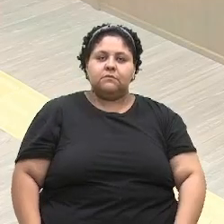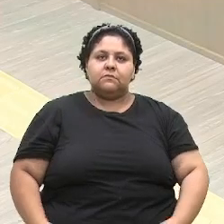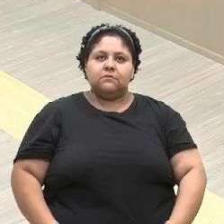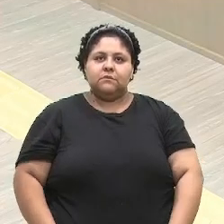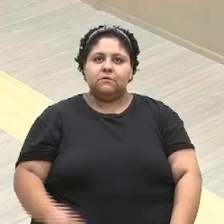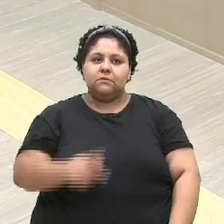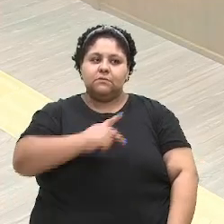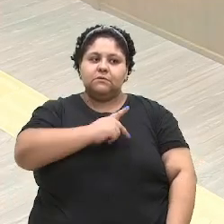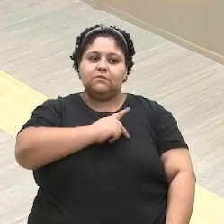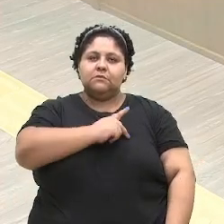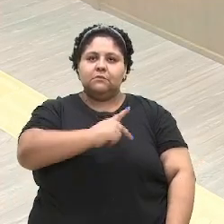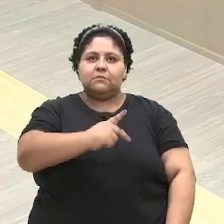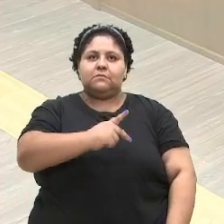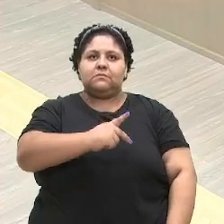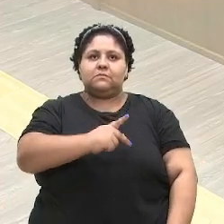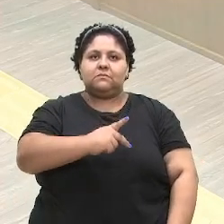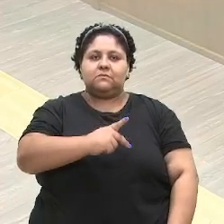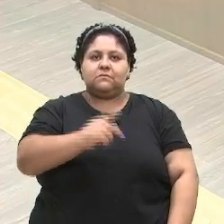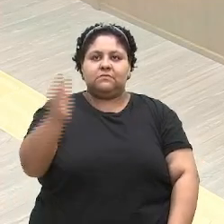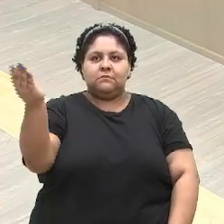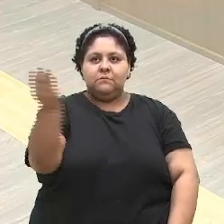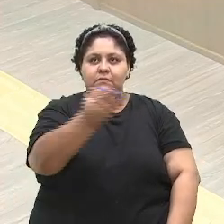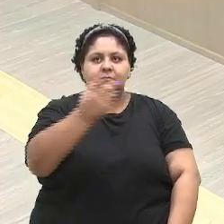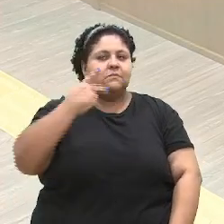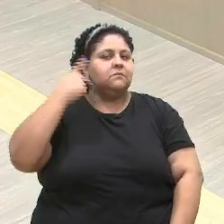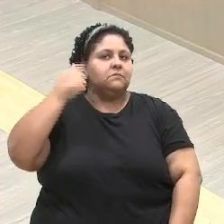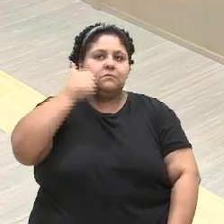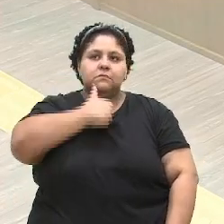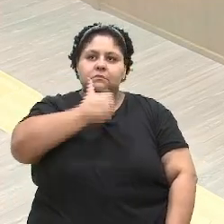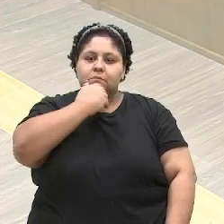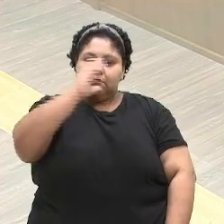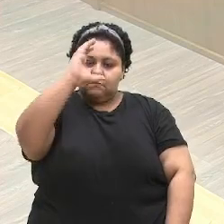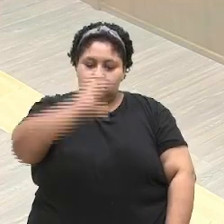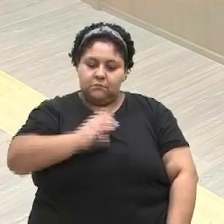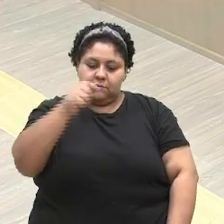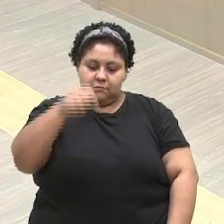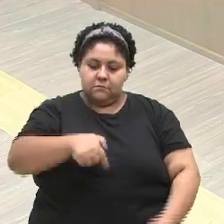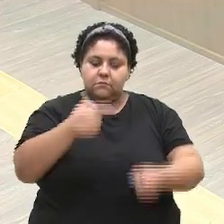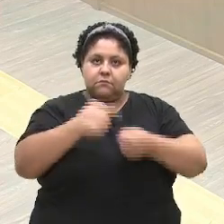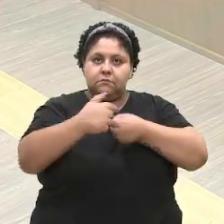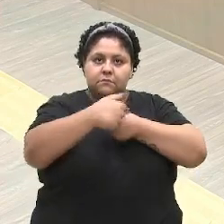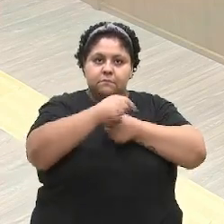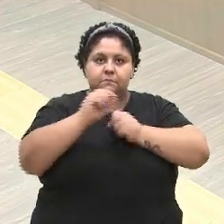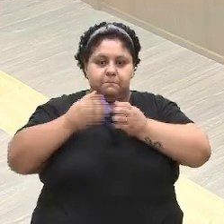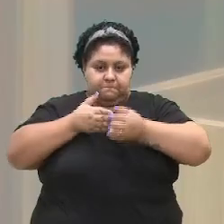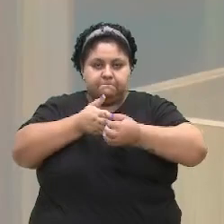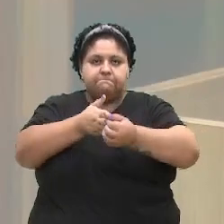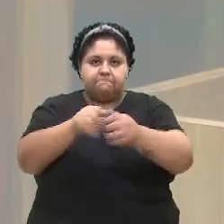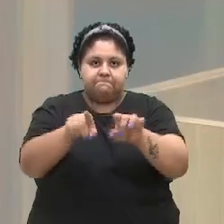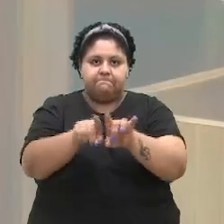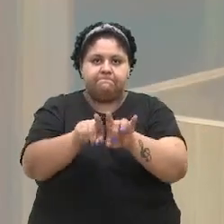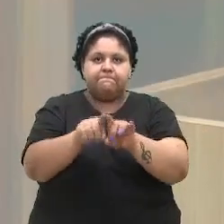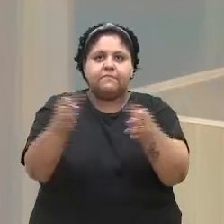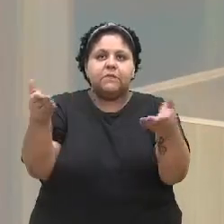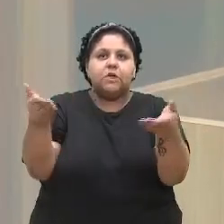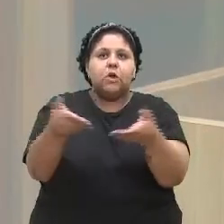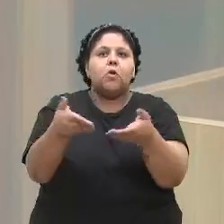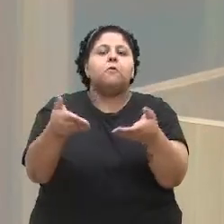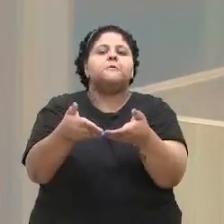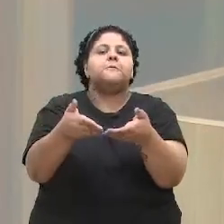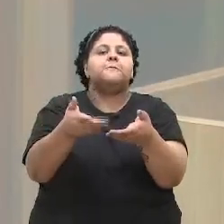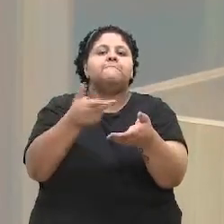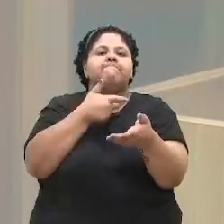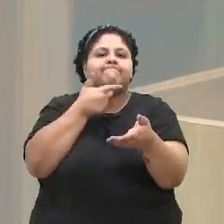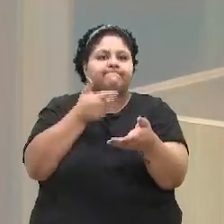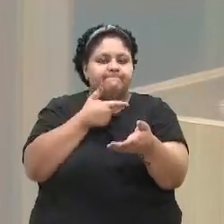senhora Presidente queridos colegas cidadãos da nossa cidade que nos acompanham hoje eu sou obrigado a vim